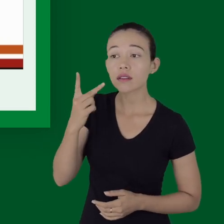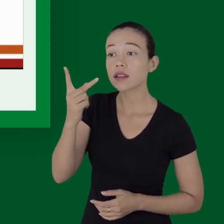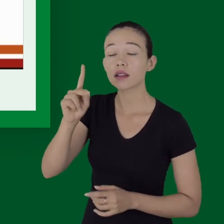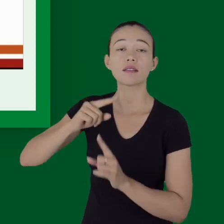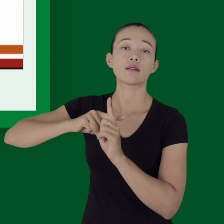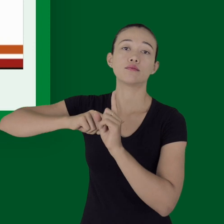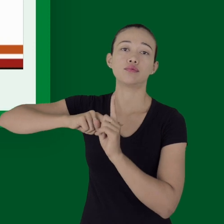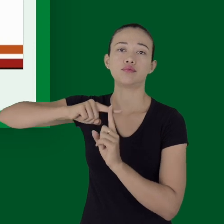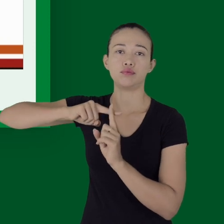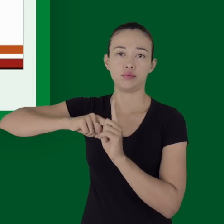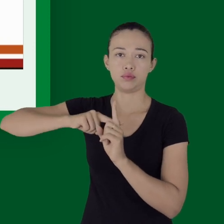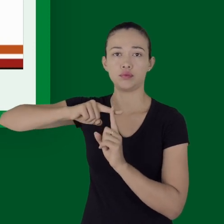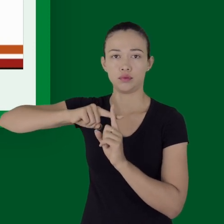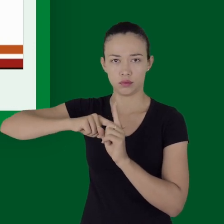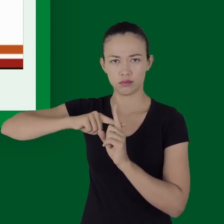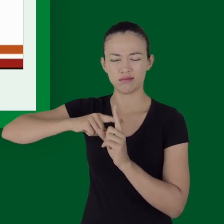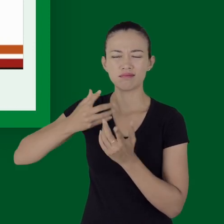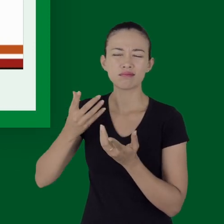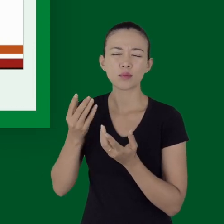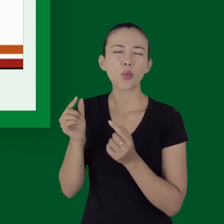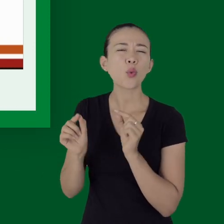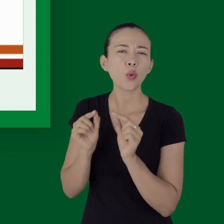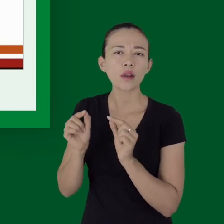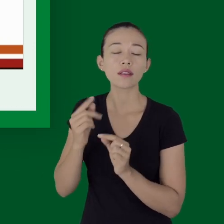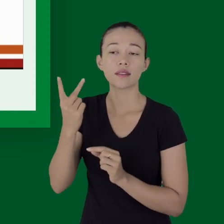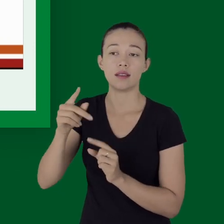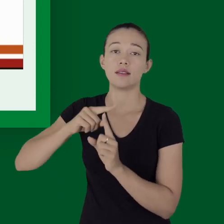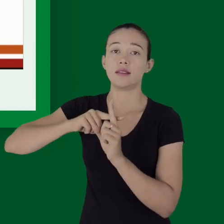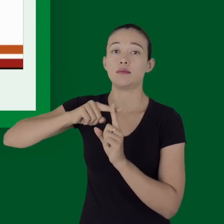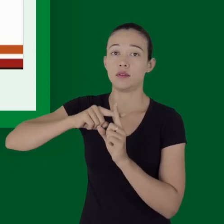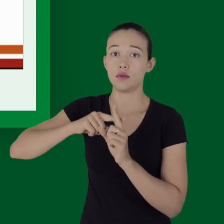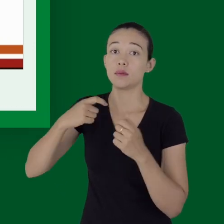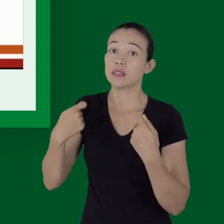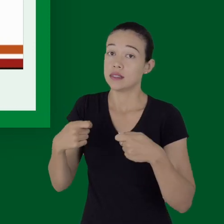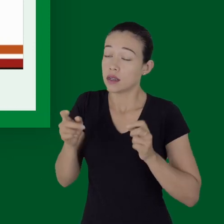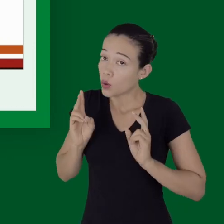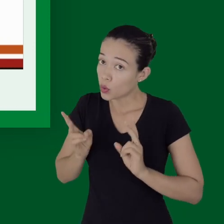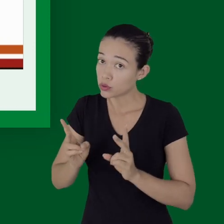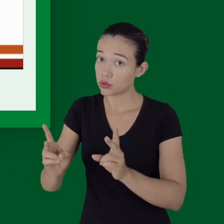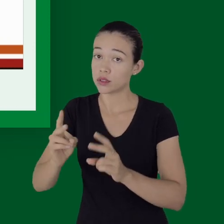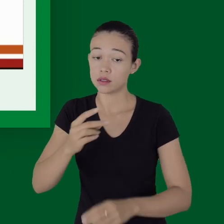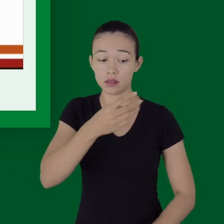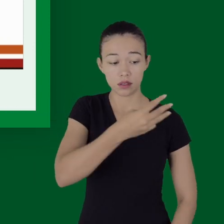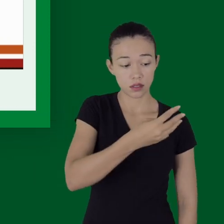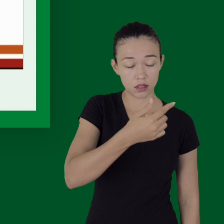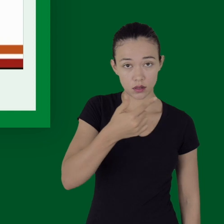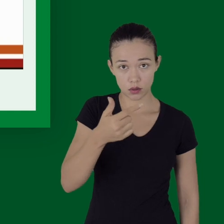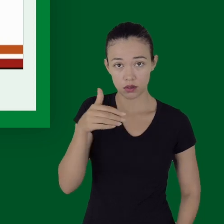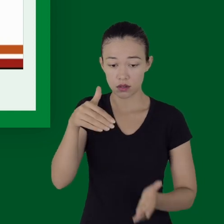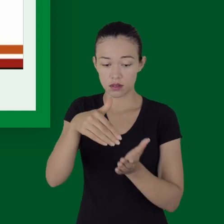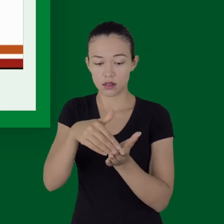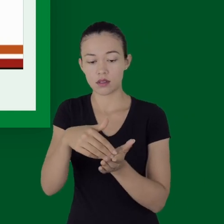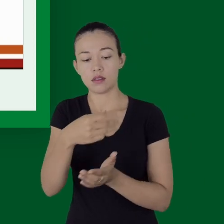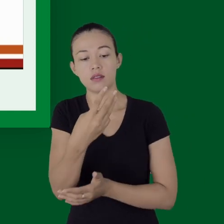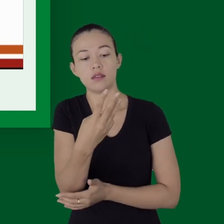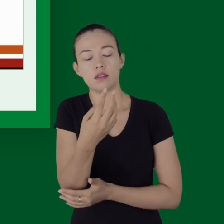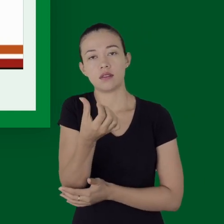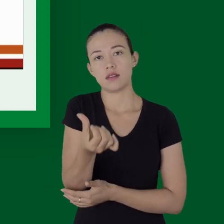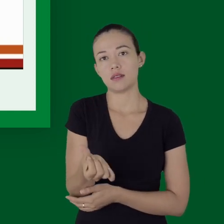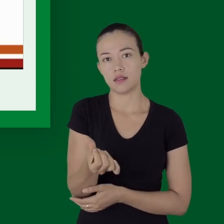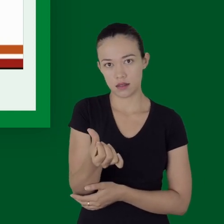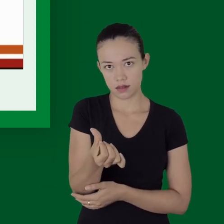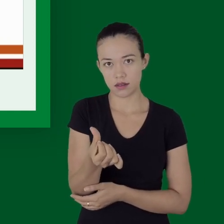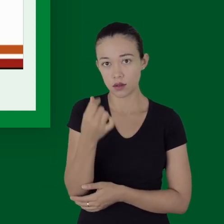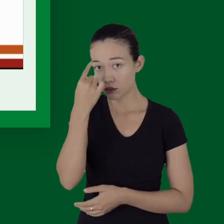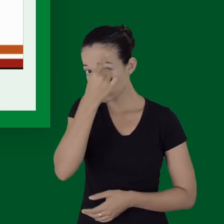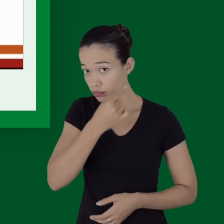de temperatura, que é o quê? É a gente manter a temperatura de 32 a 36 graus Celsius durante 24